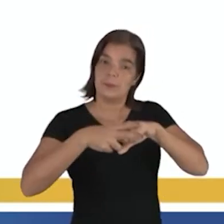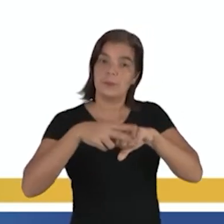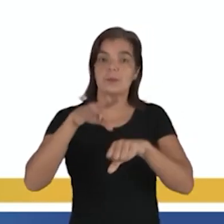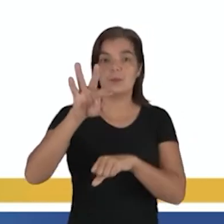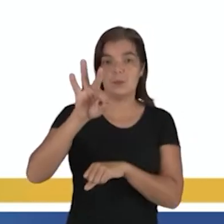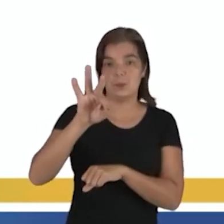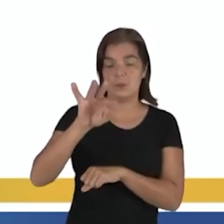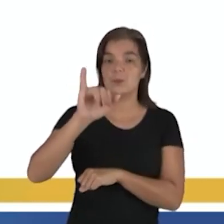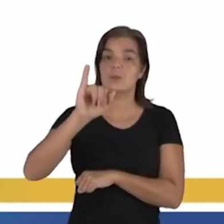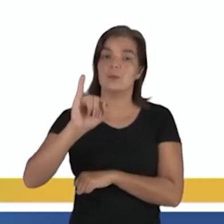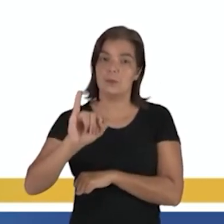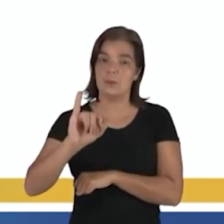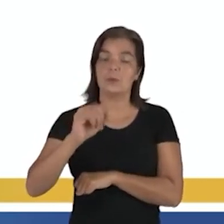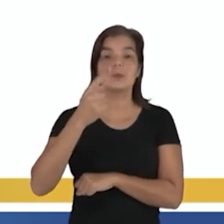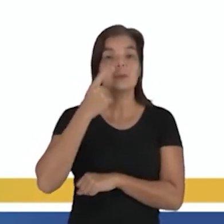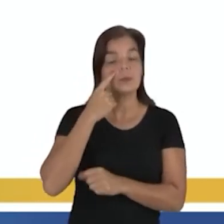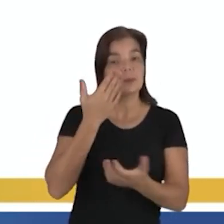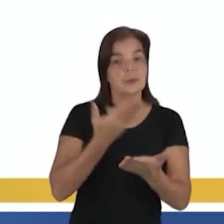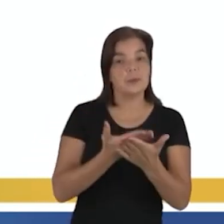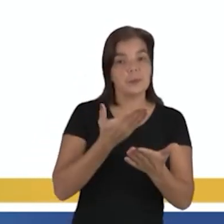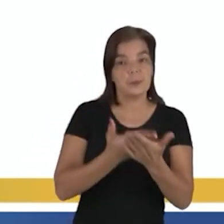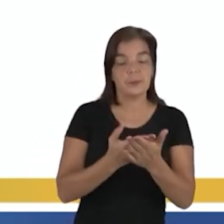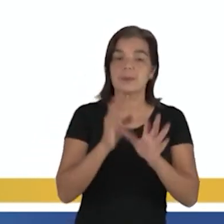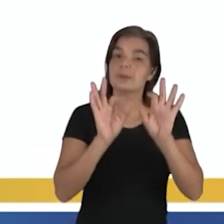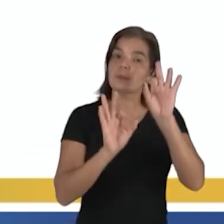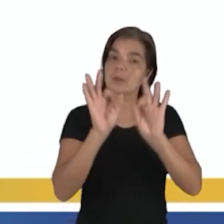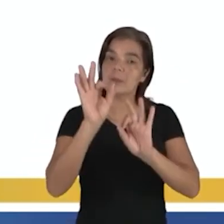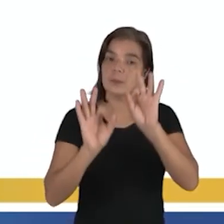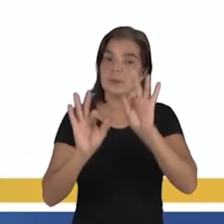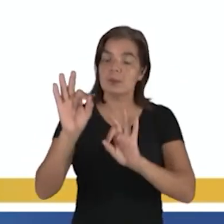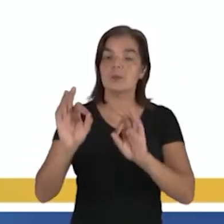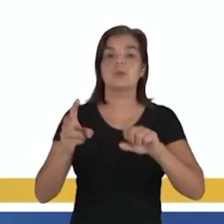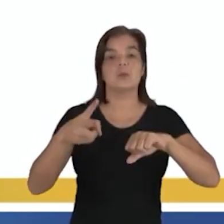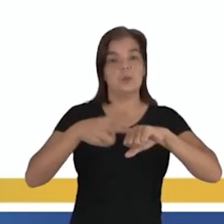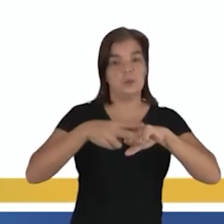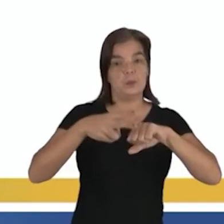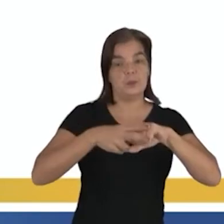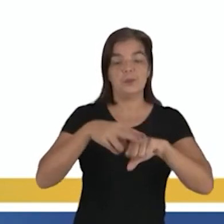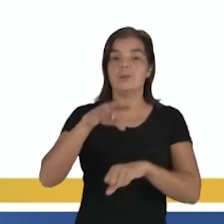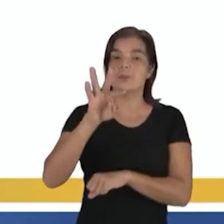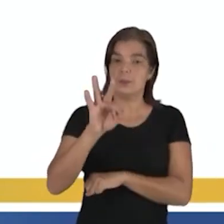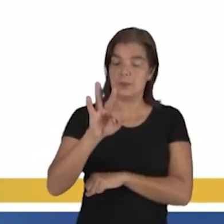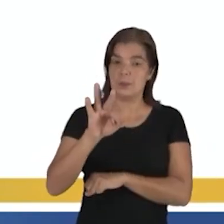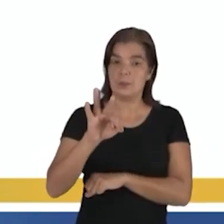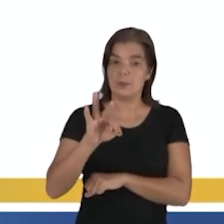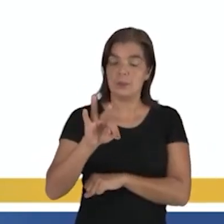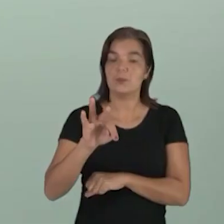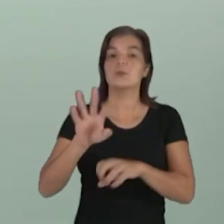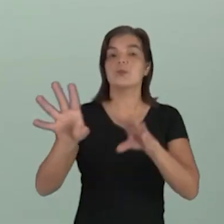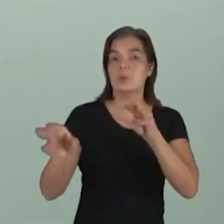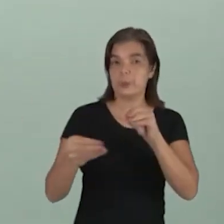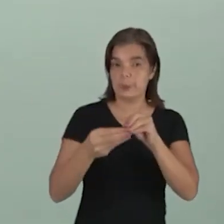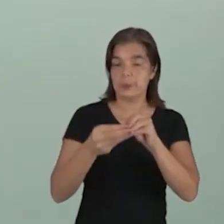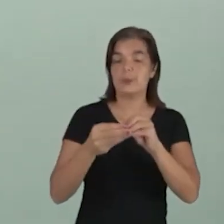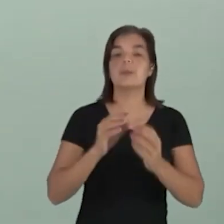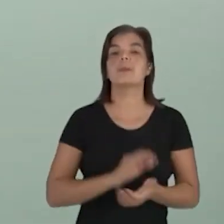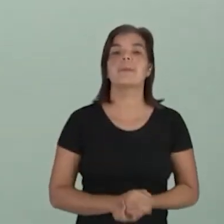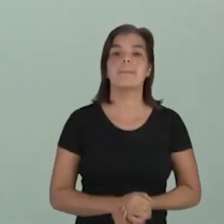transitivo indireto. Foi isso que nós vimos aqui no esquema. Verbo transitivo exige